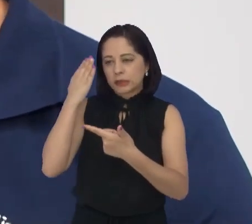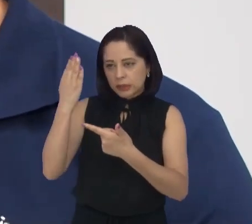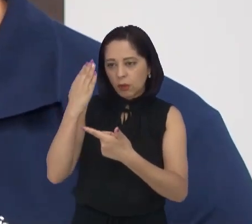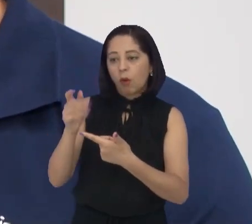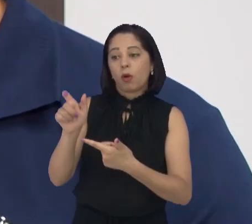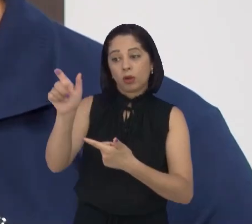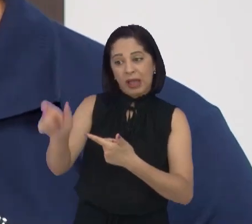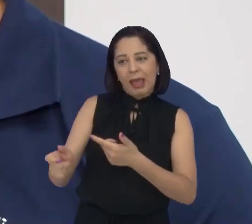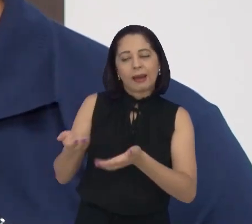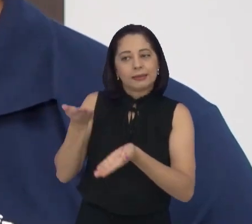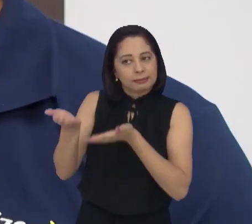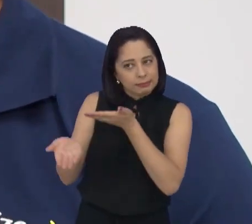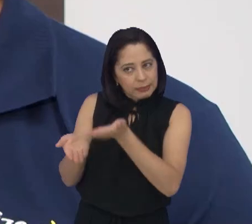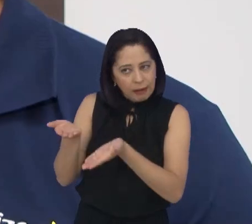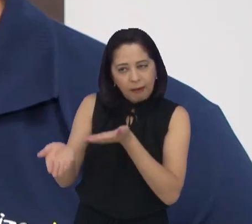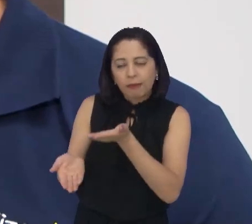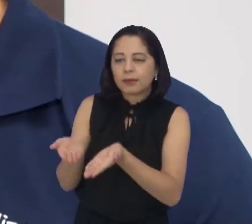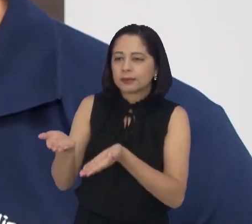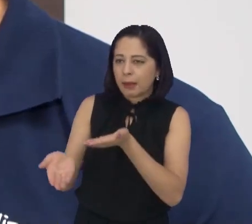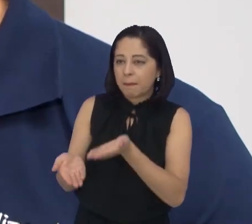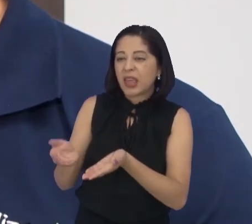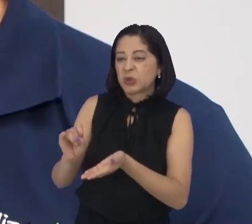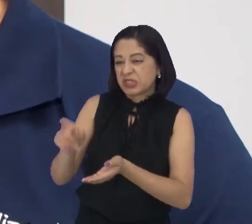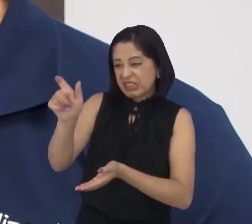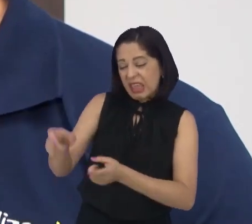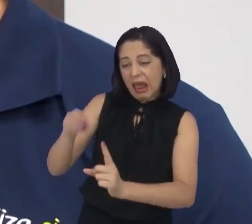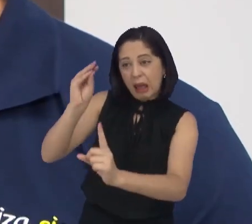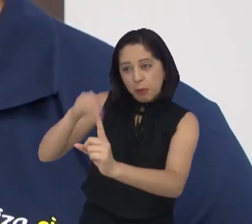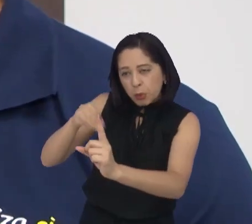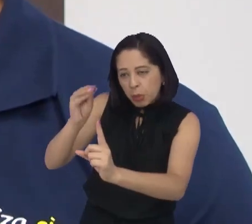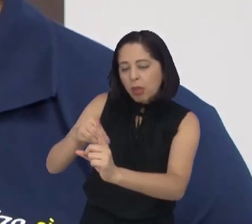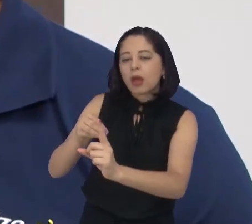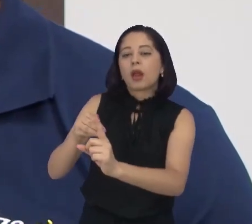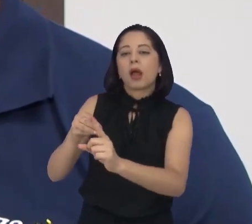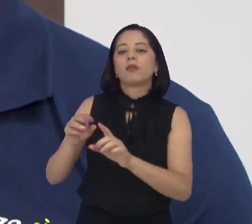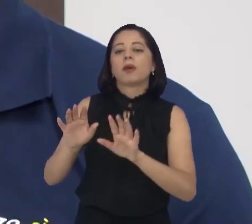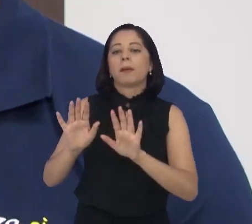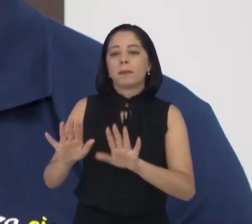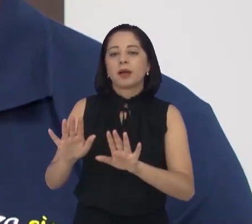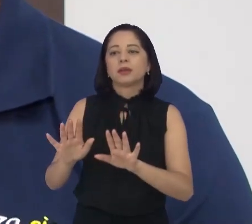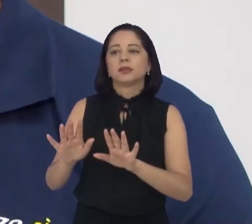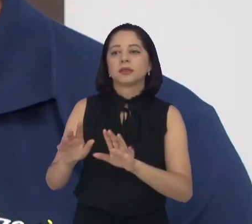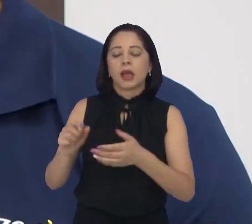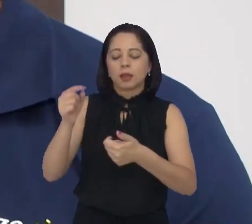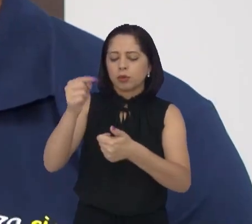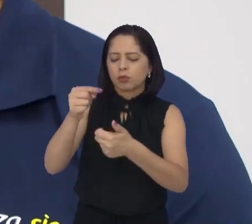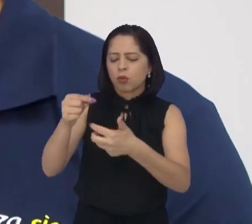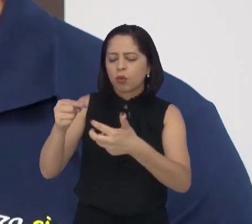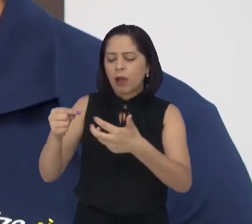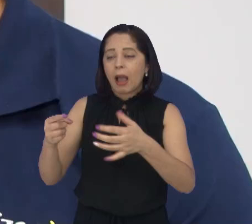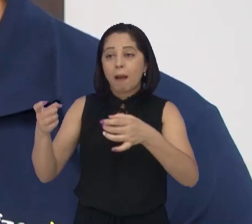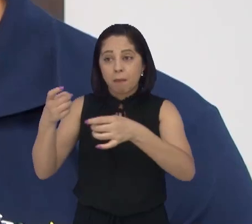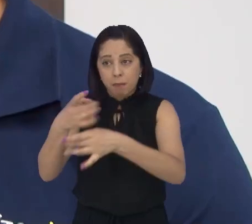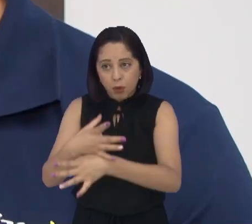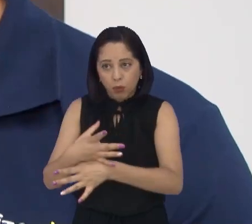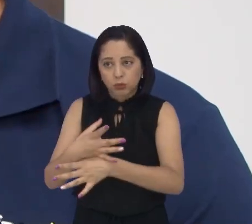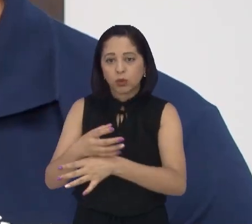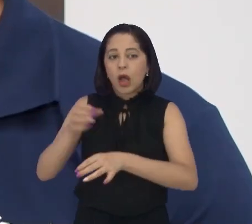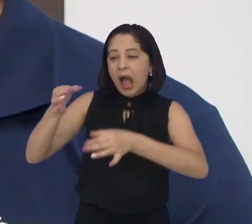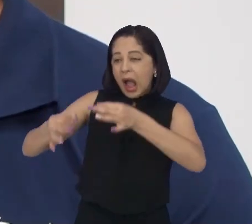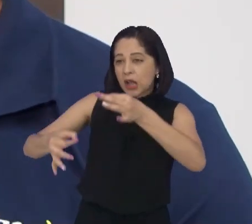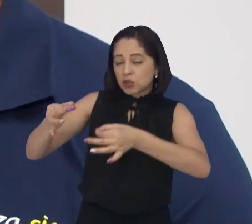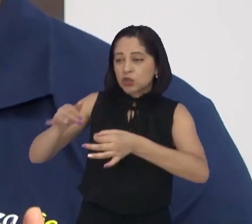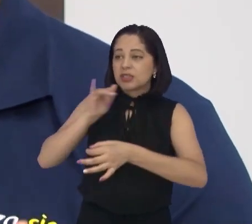pessoa também, caso ela tenha ali alguma vulnerabilidade, algum problema. E aí, quando nós temos essa decisão favorável da Justiça